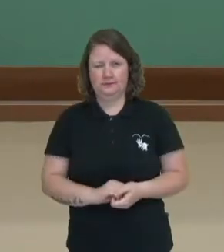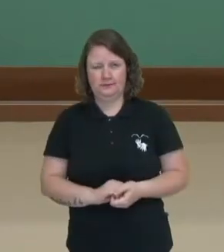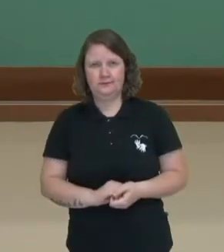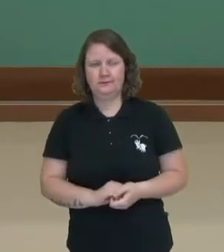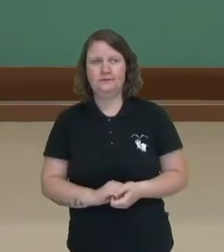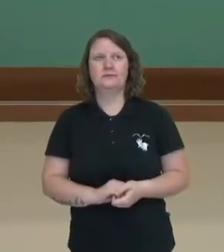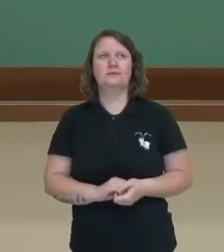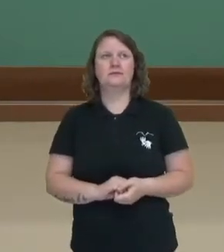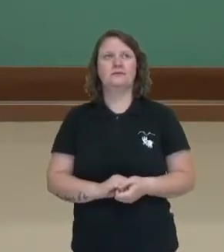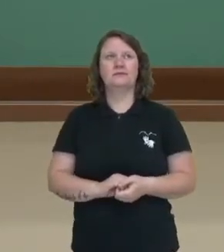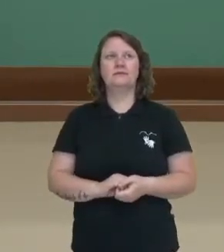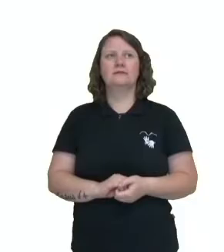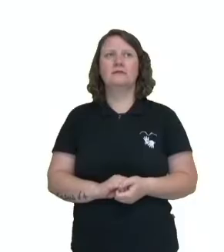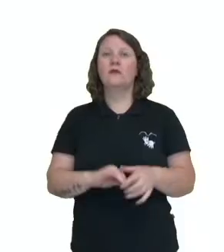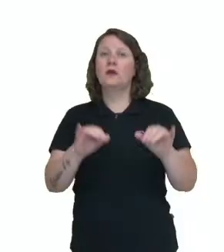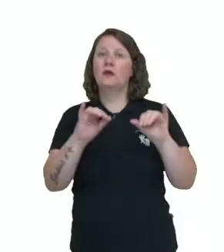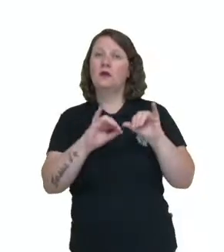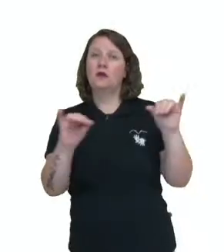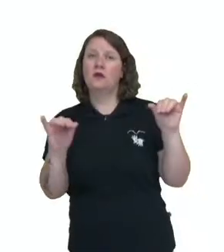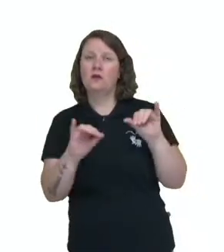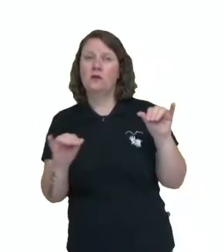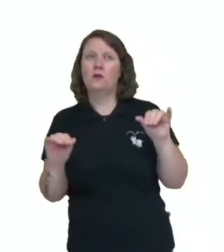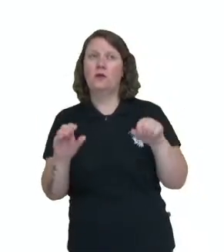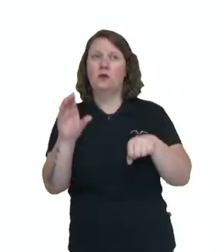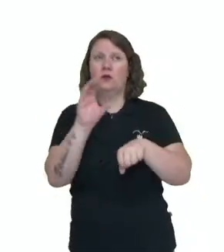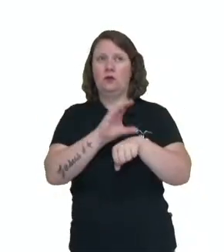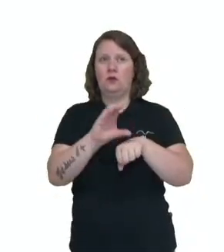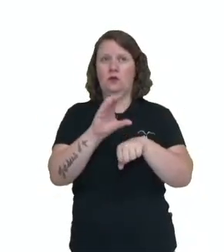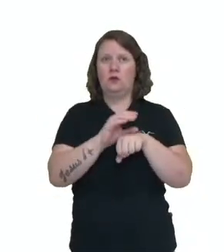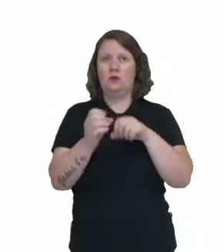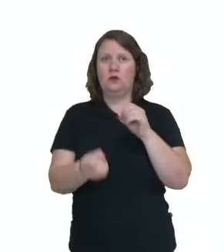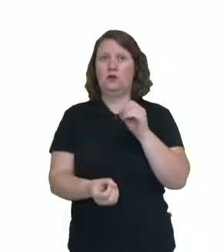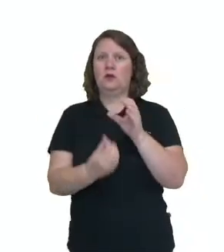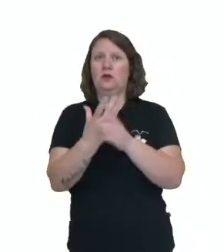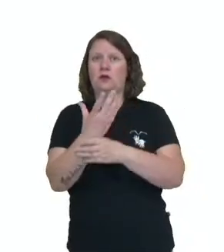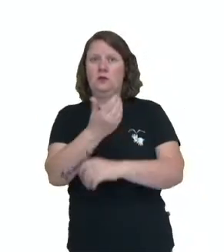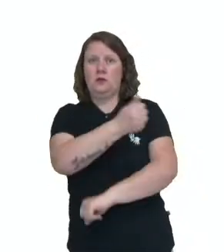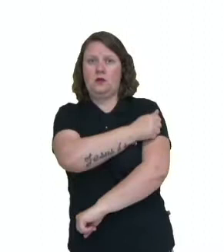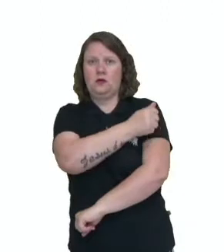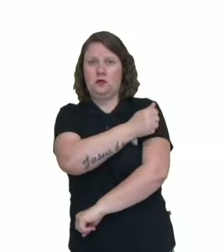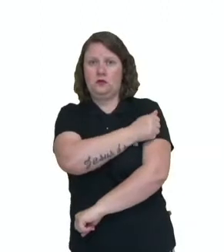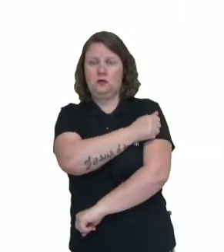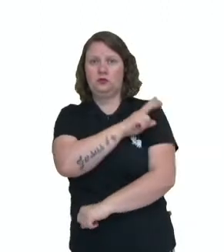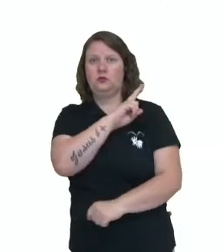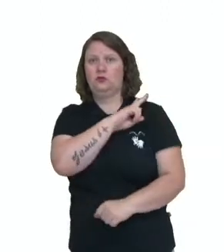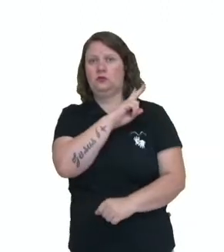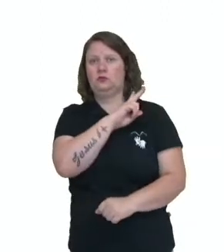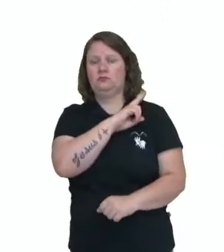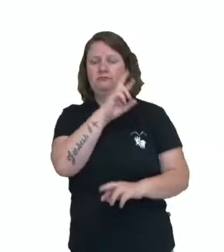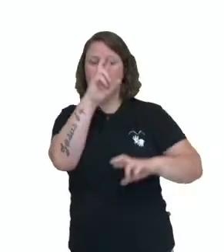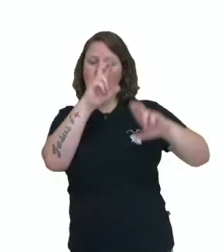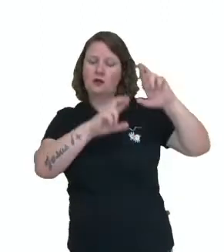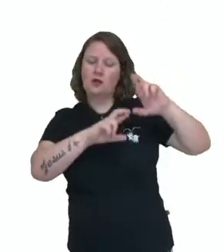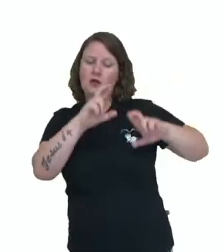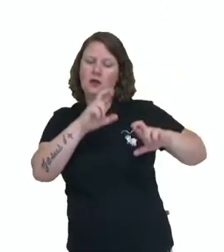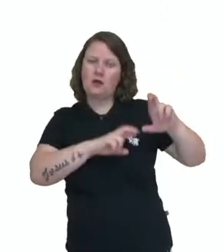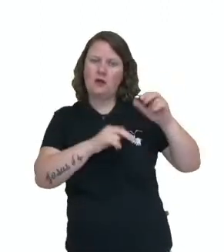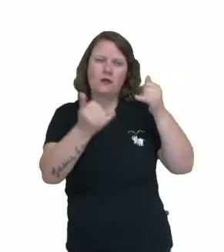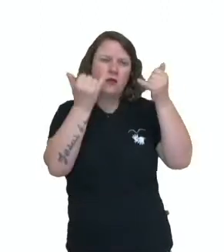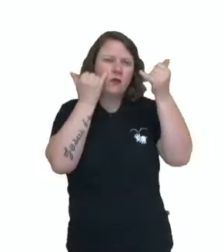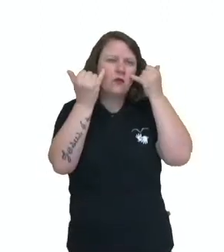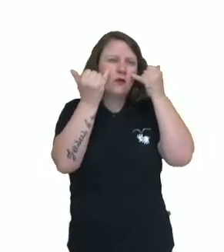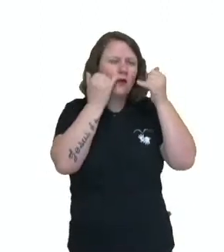correção. Informar sobre o curso criado para alunos do ensino médio analisarem notícias